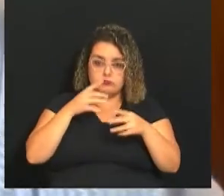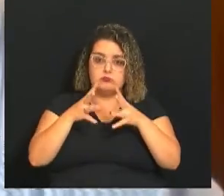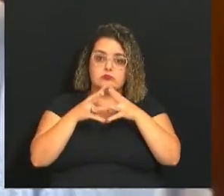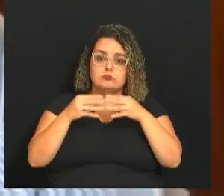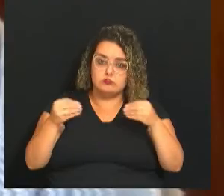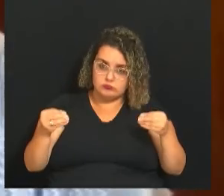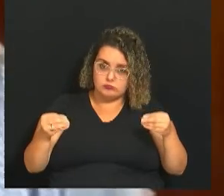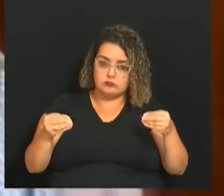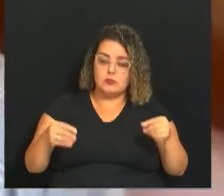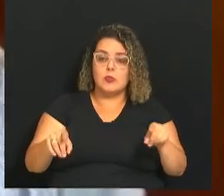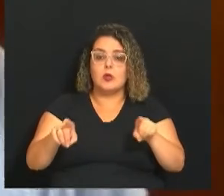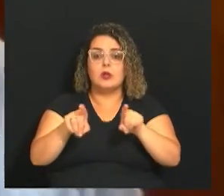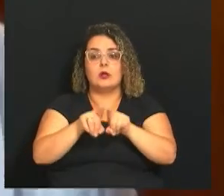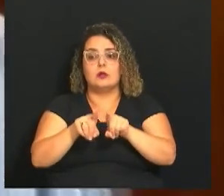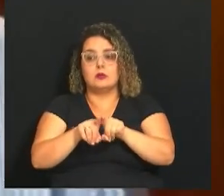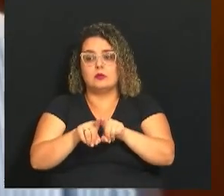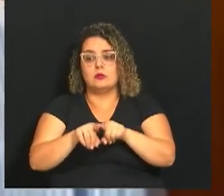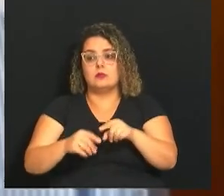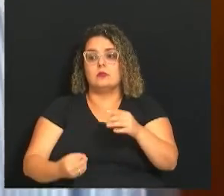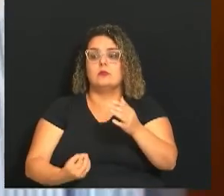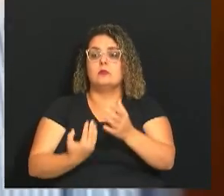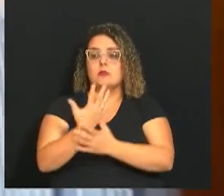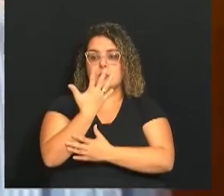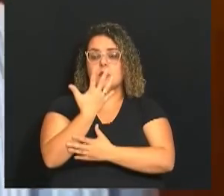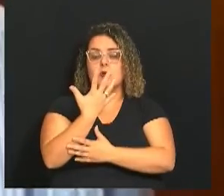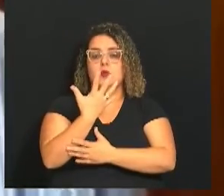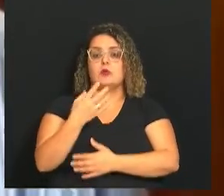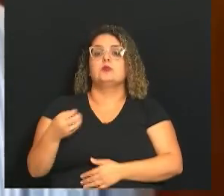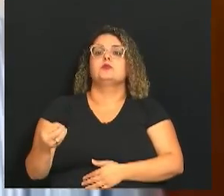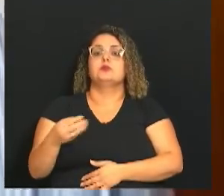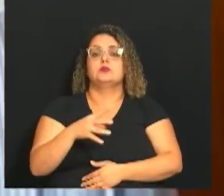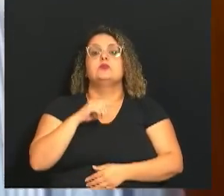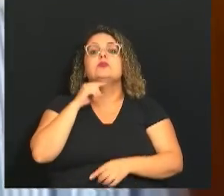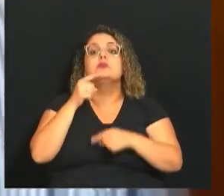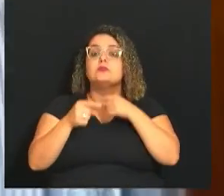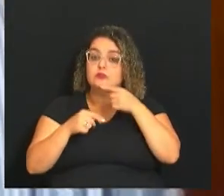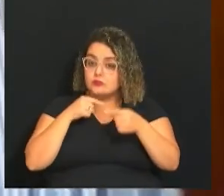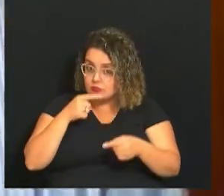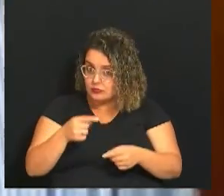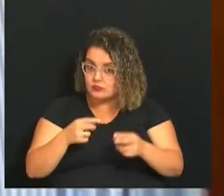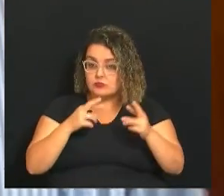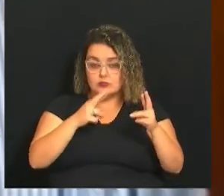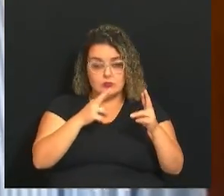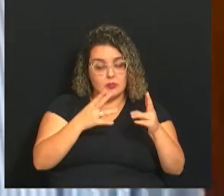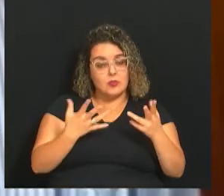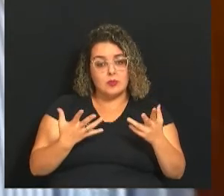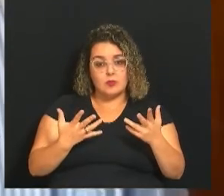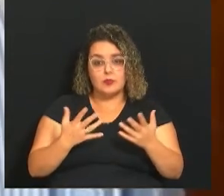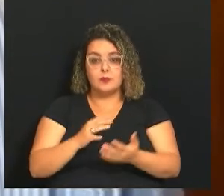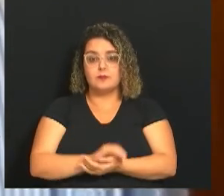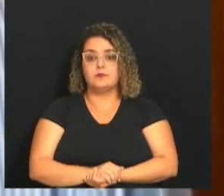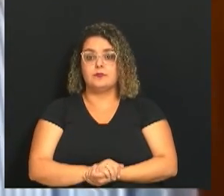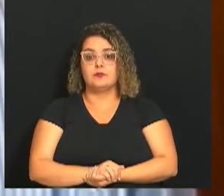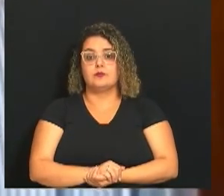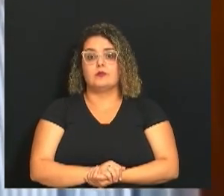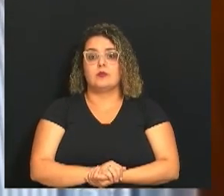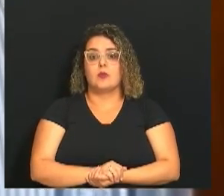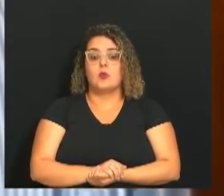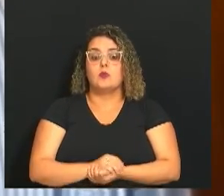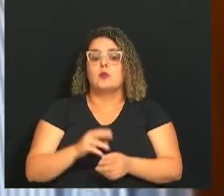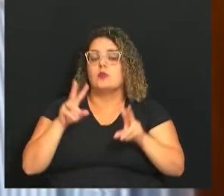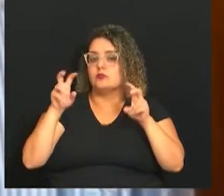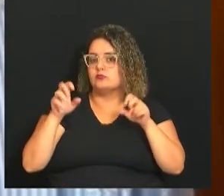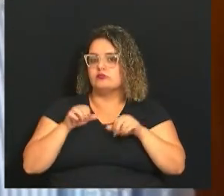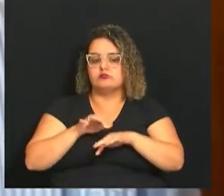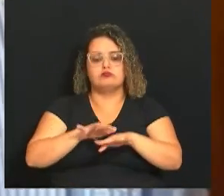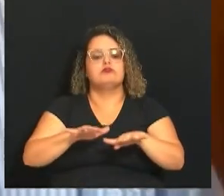e também criar novas dúvidas e expectativas, porque é um assunto muito amplo, né,